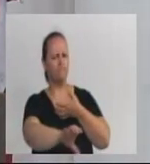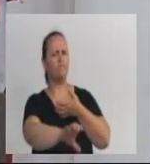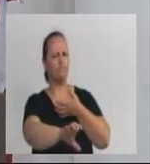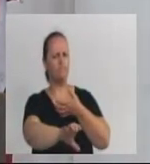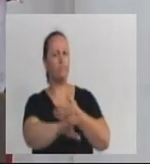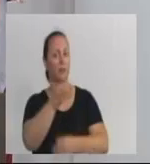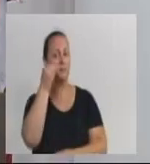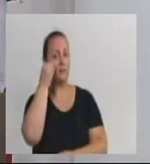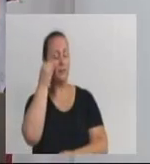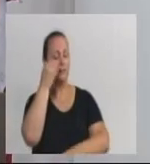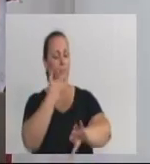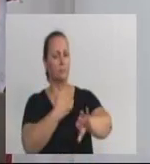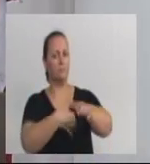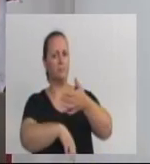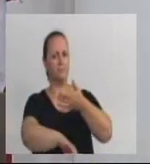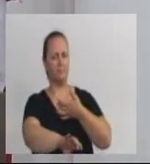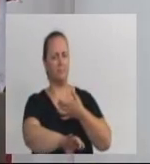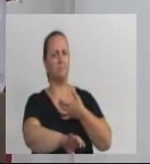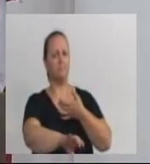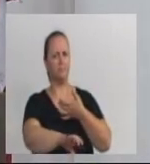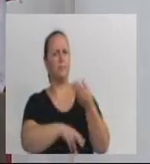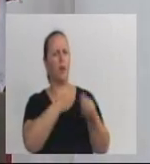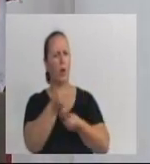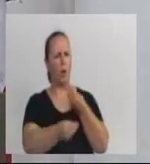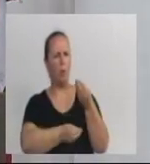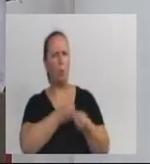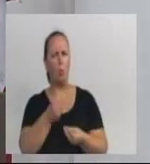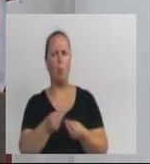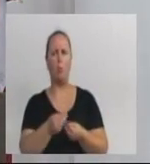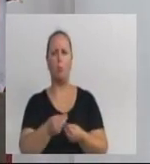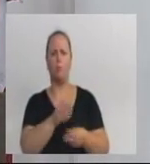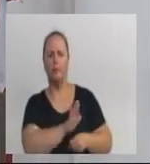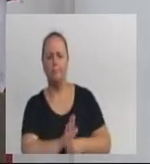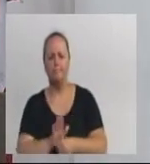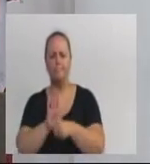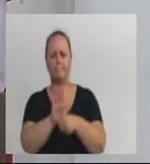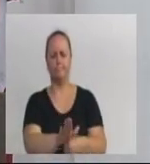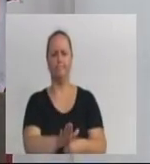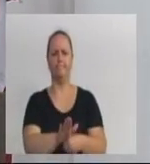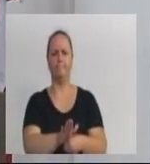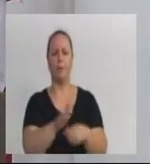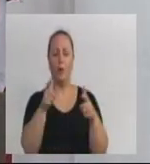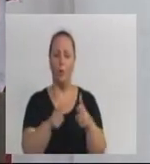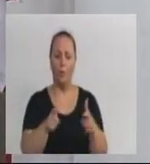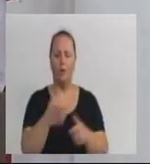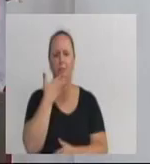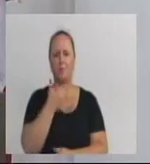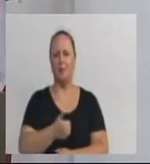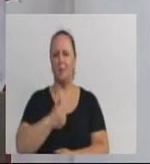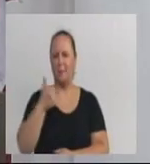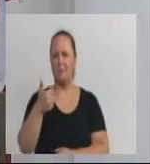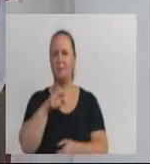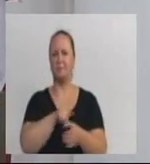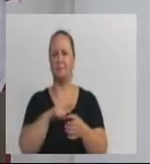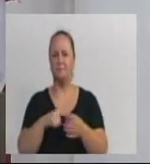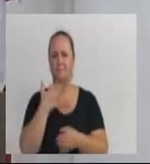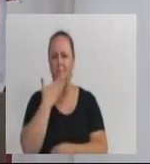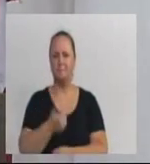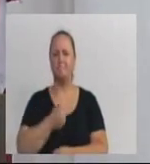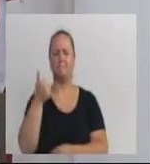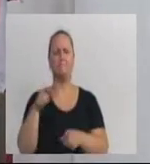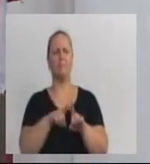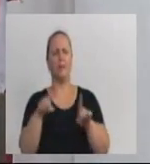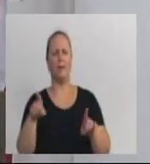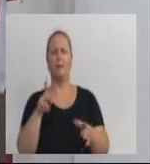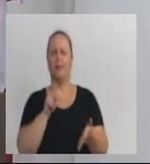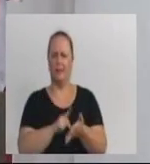de agente público na construção de uma cidade melhor, de um estado melhor, a gente sente na pele,